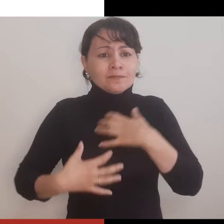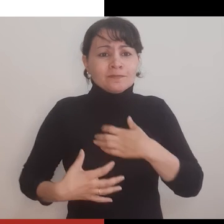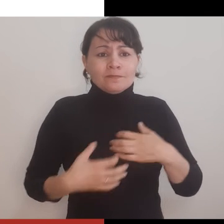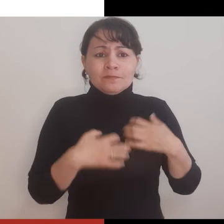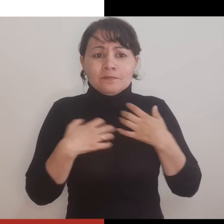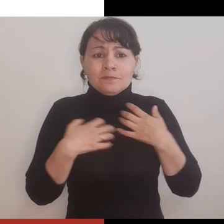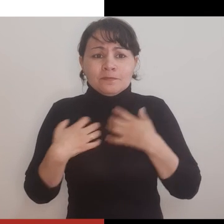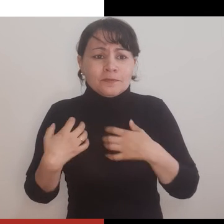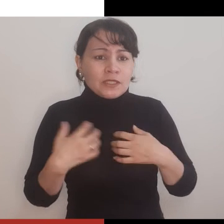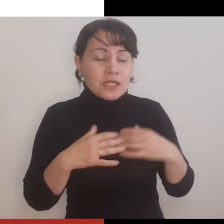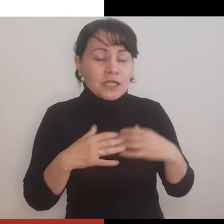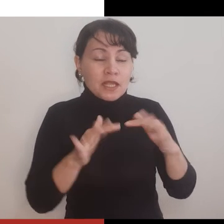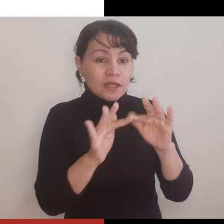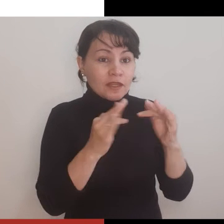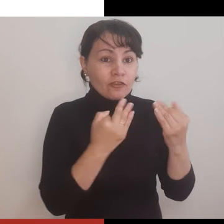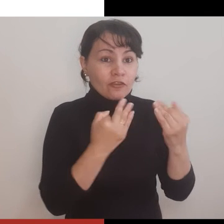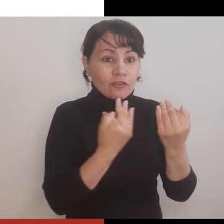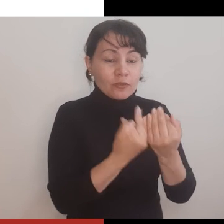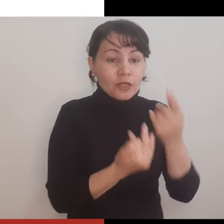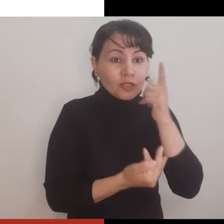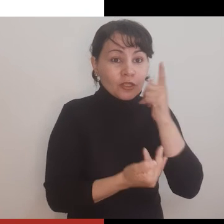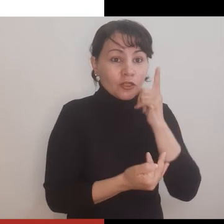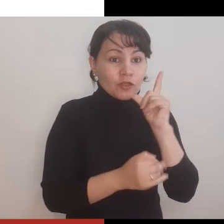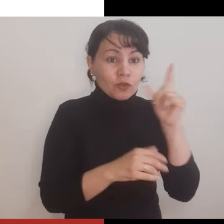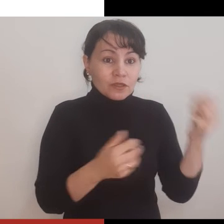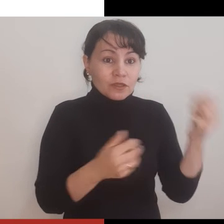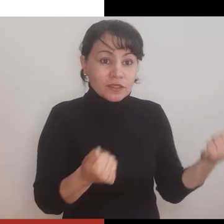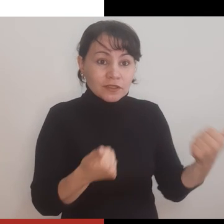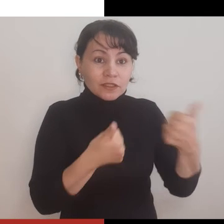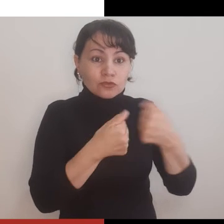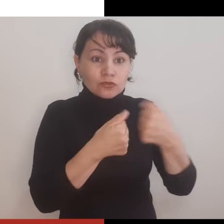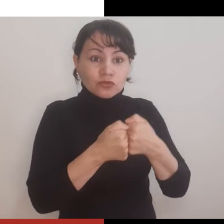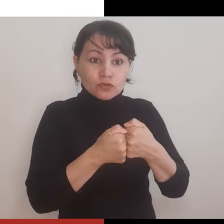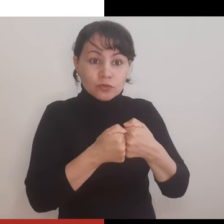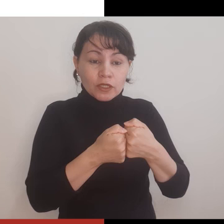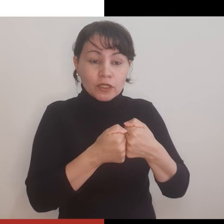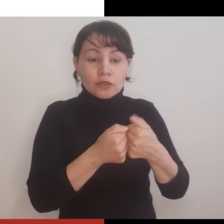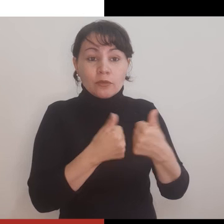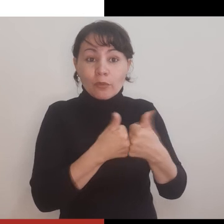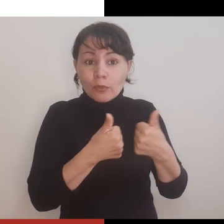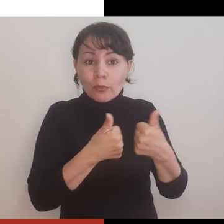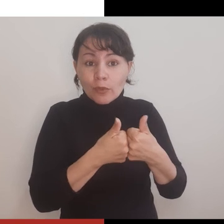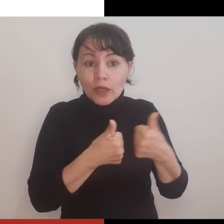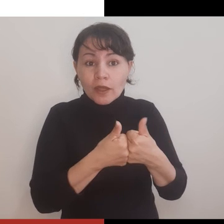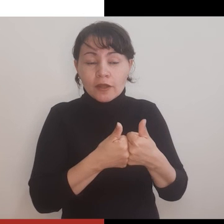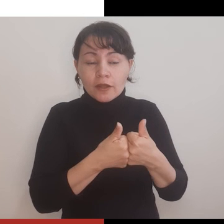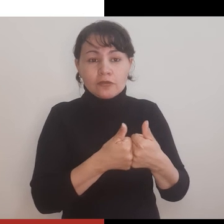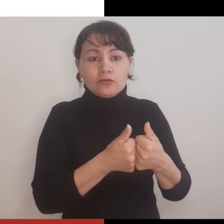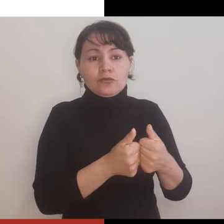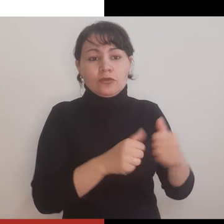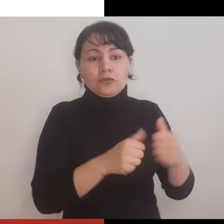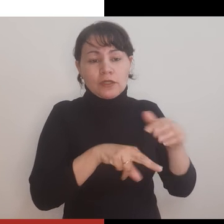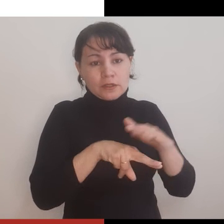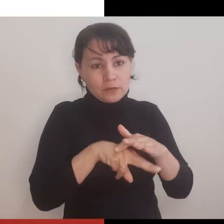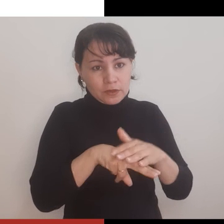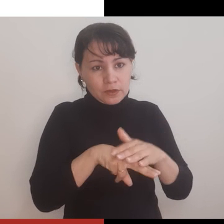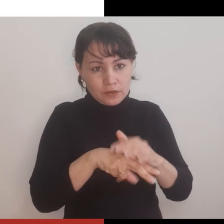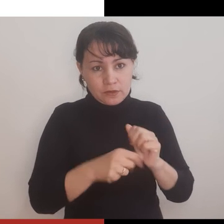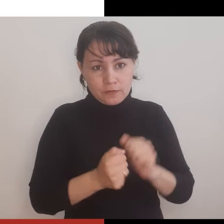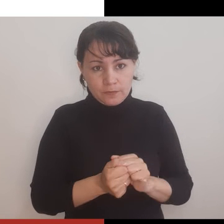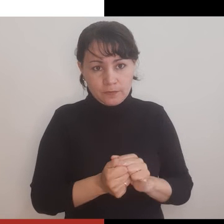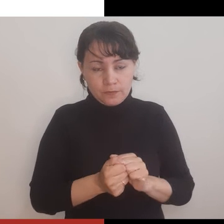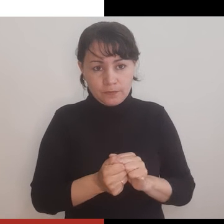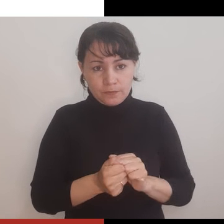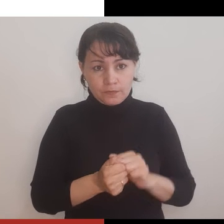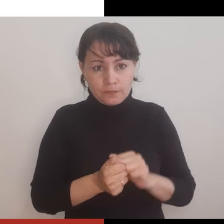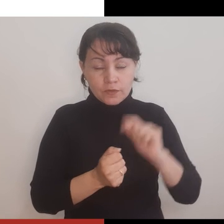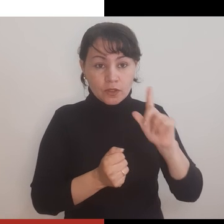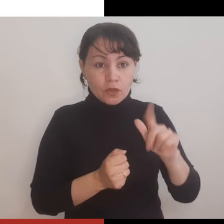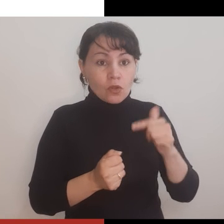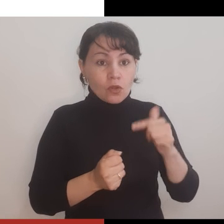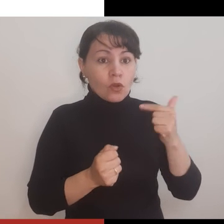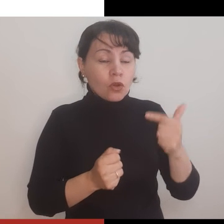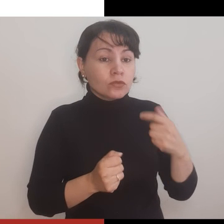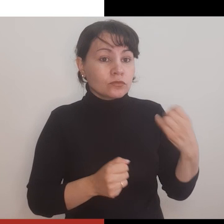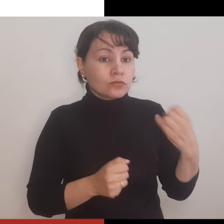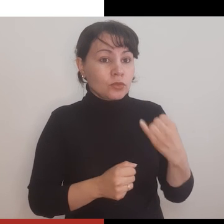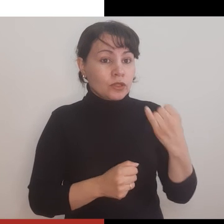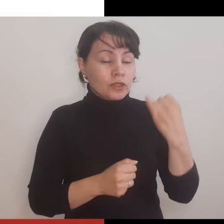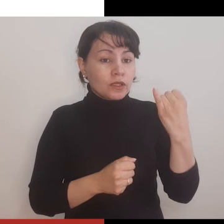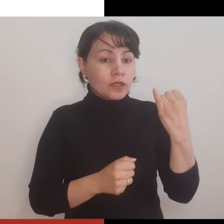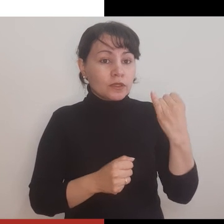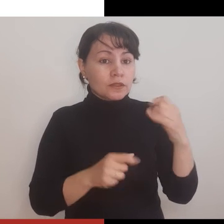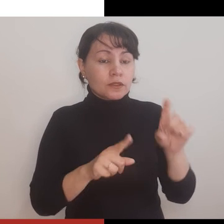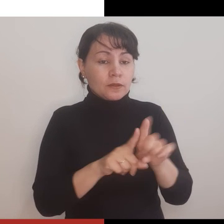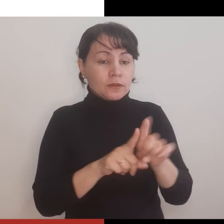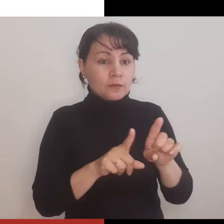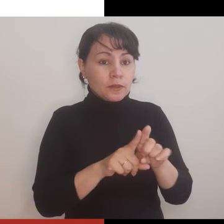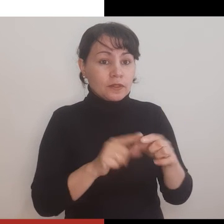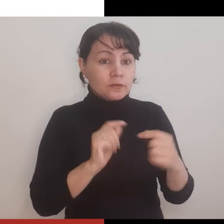do familiar que não consegue estar presencialmente nessas unidades. Um outro ponto importante que a gente